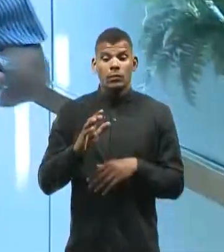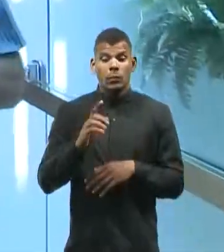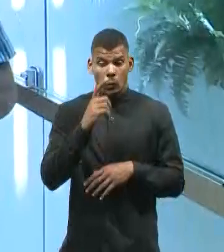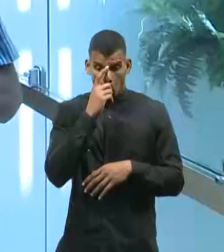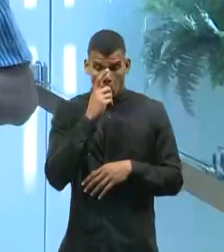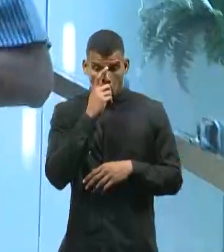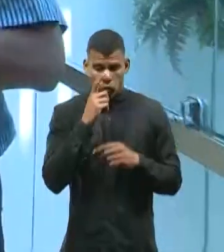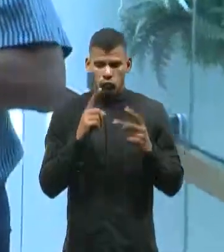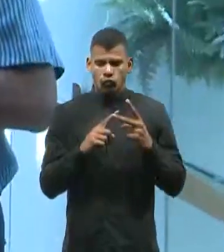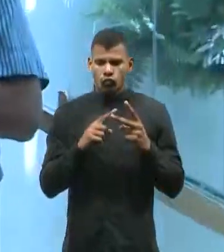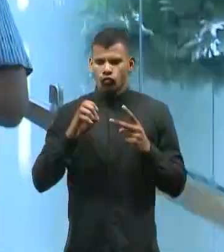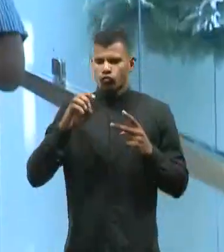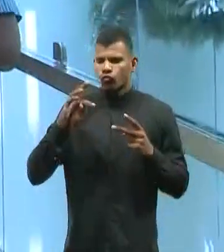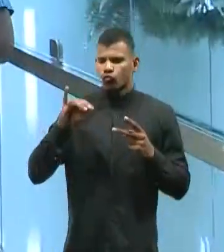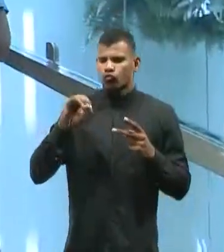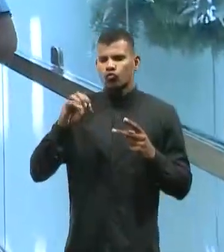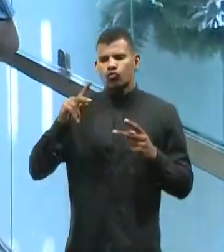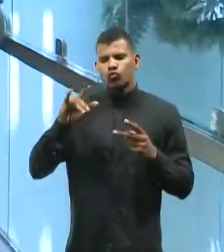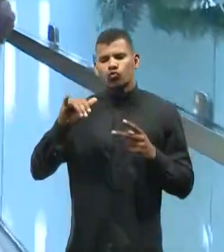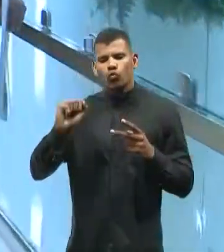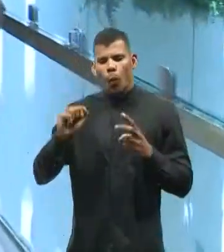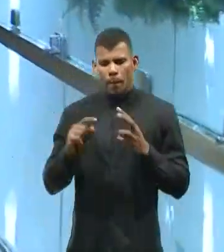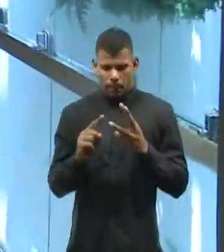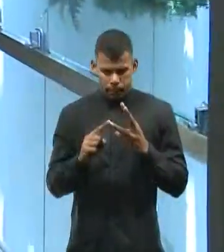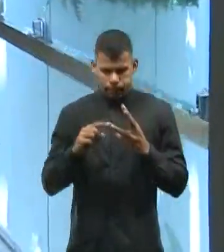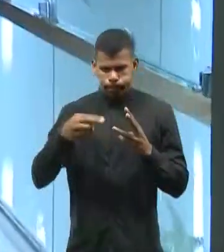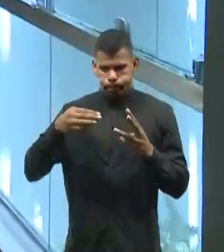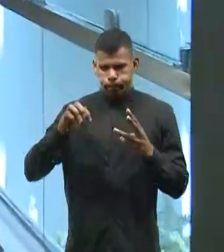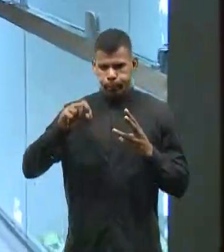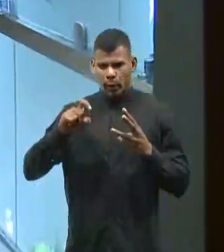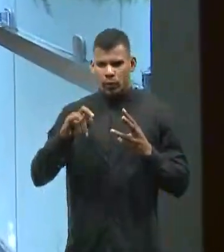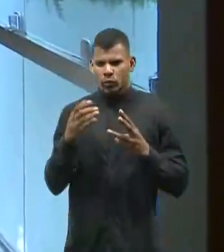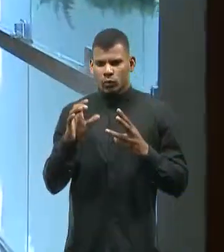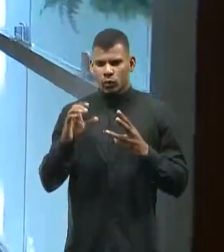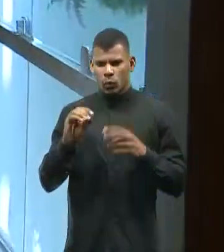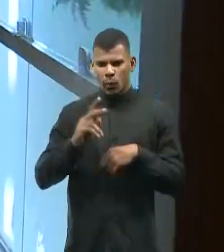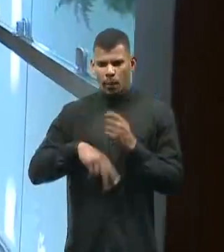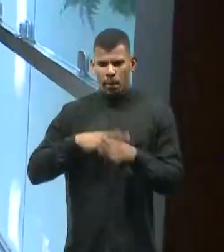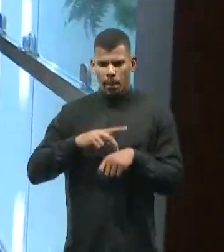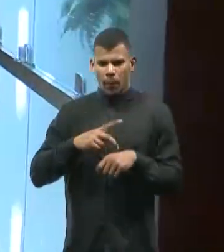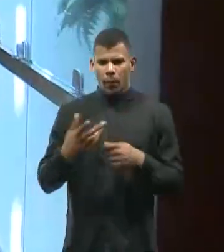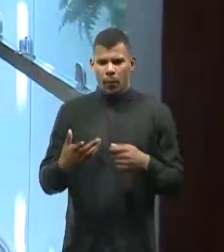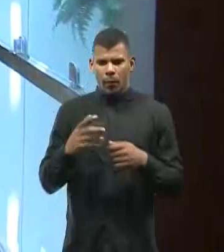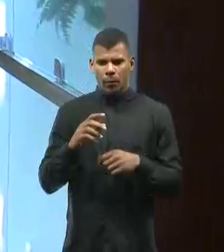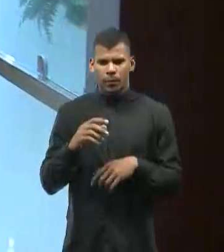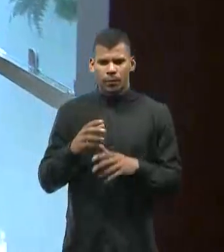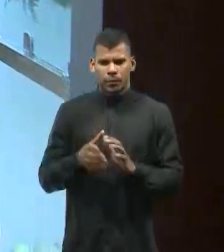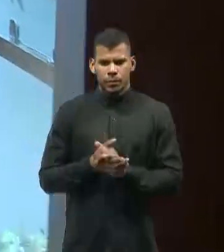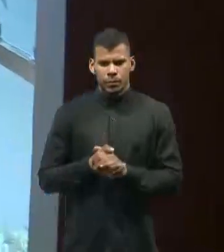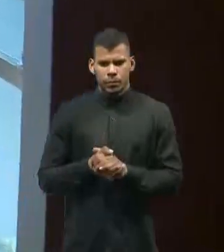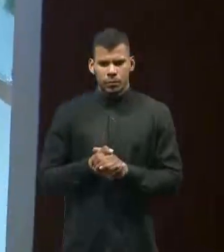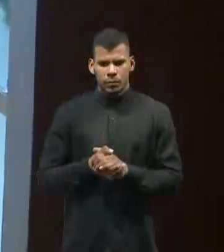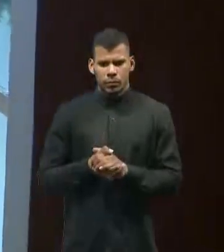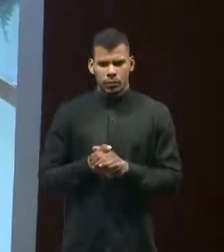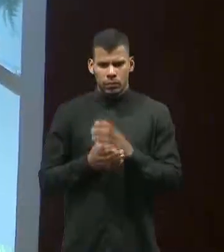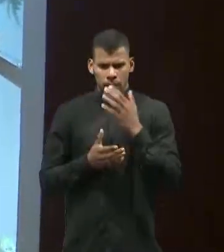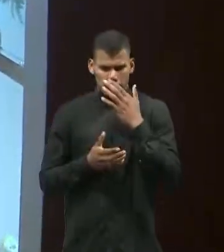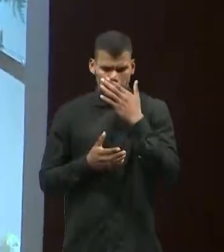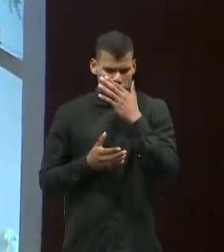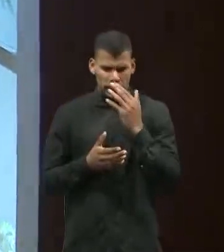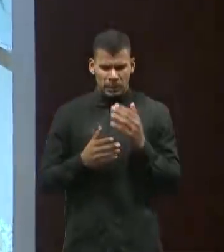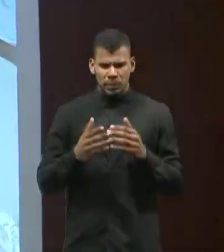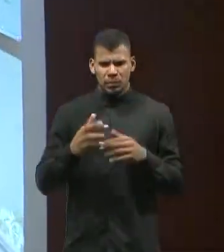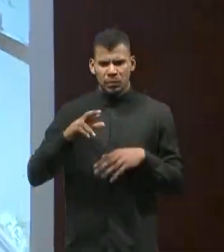pela Etiópia, mostramos um pouco do México, Israel, tem mais algum país? Tem assim? Nepal, né? Tem